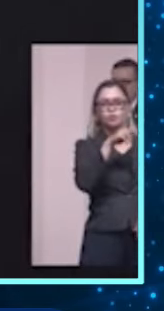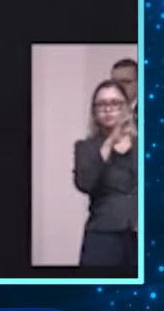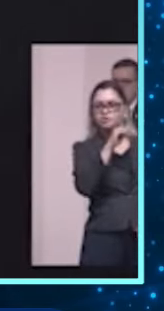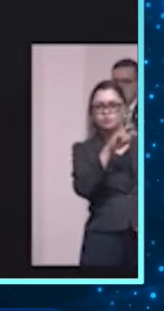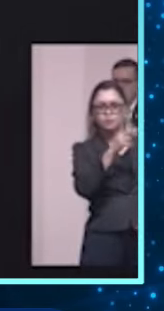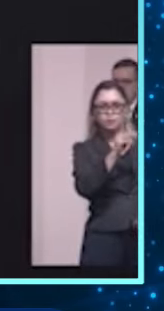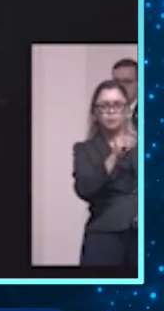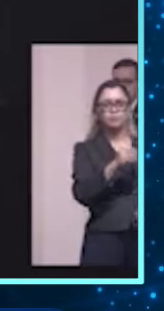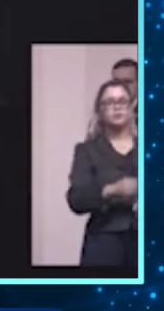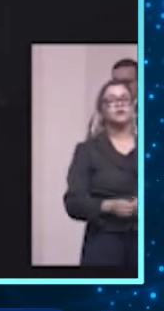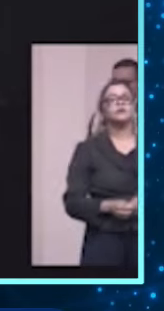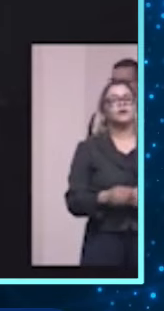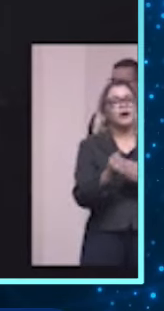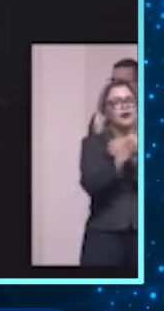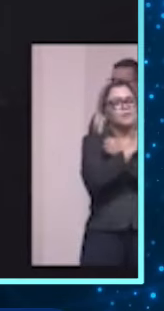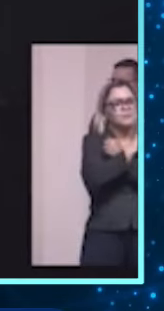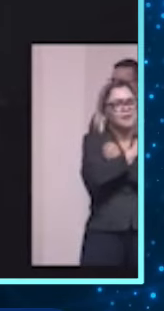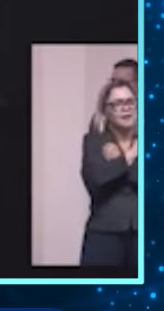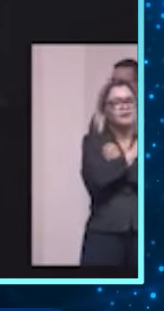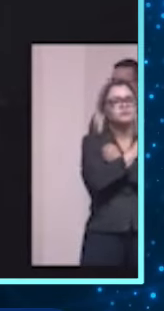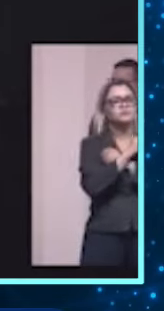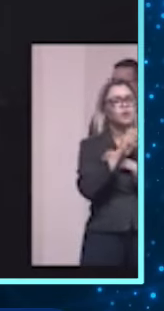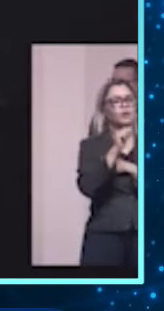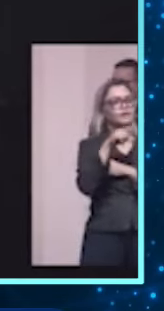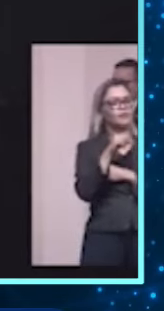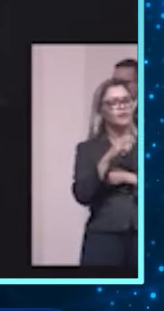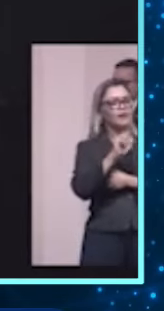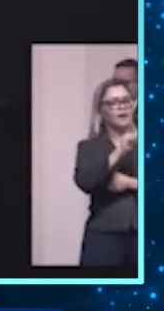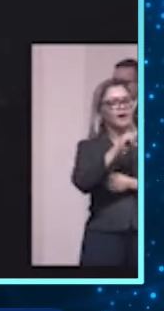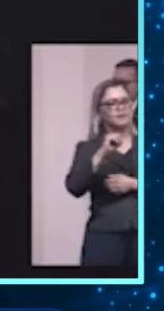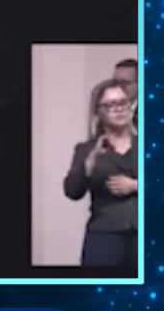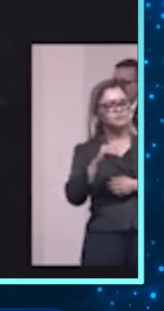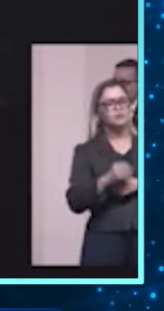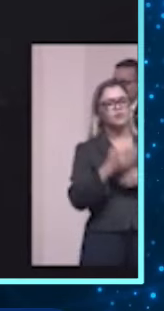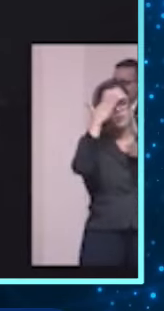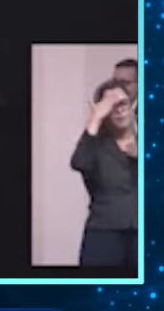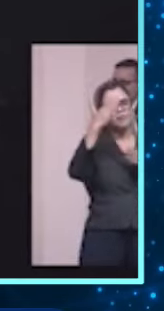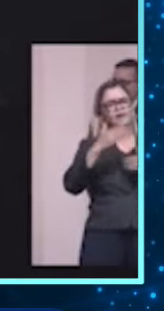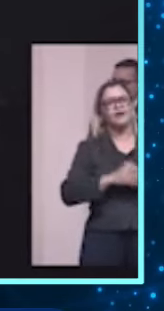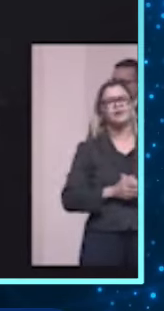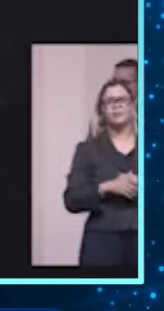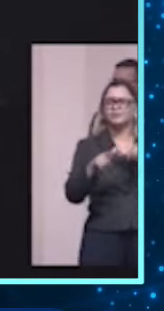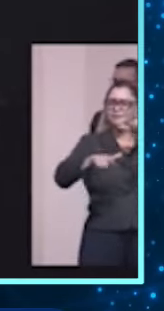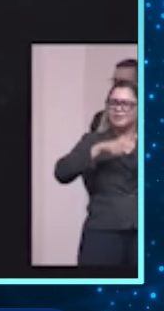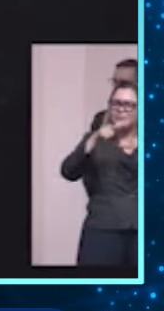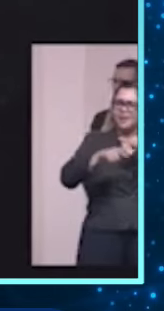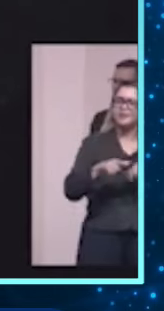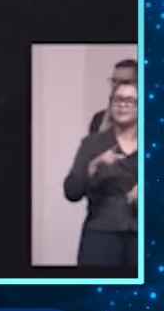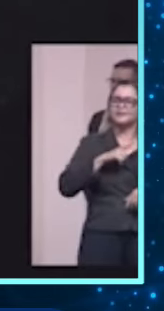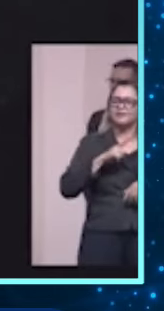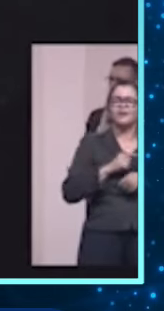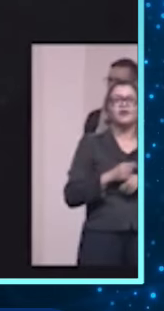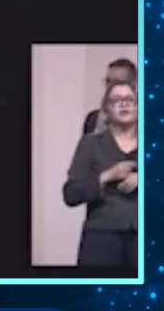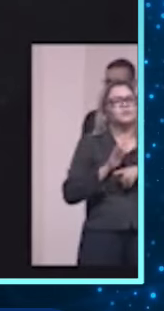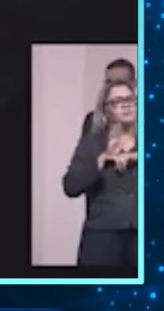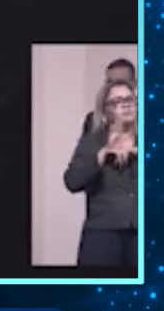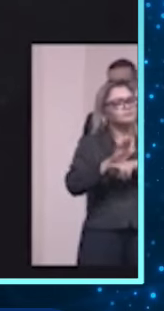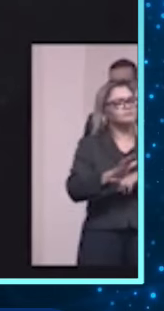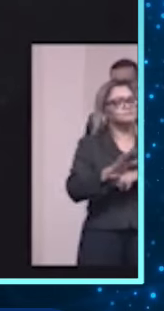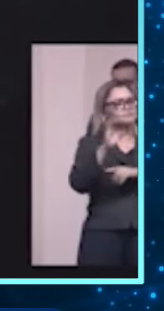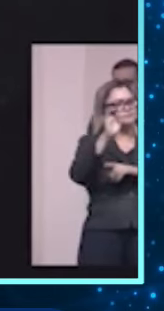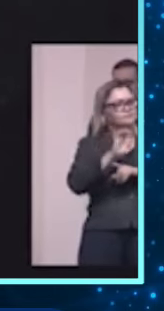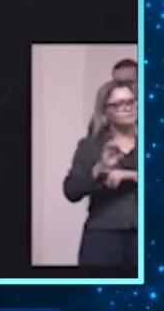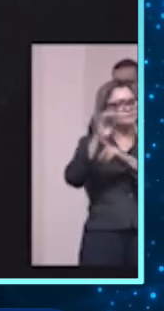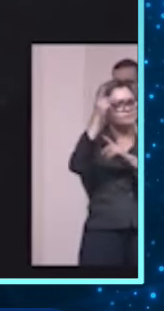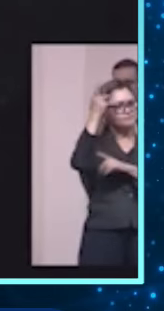seu coração o senhor vai agradecer isso não depender do Cassab vai ser a melhor coisa que a direita vai fazer pelo Senhor